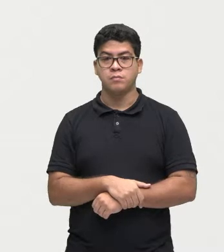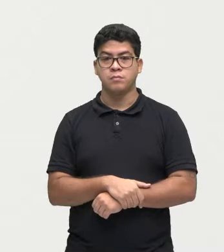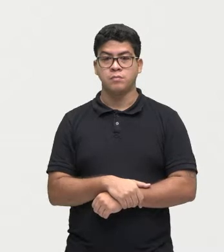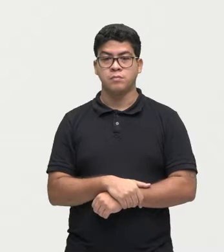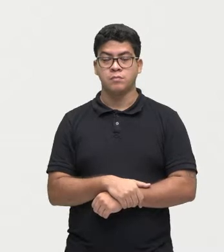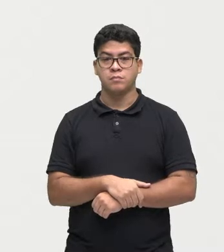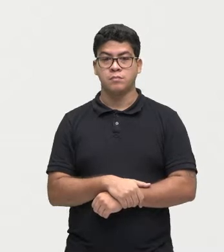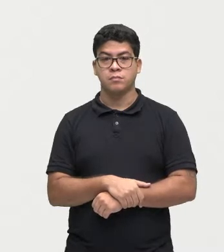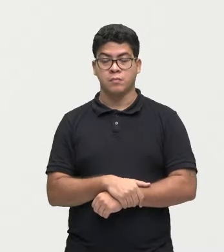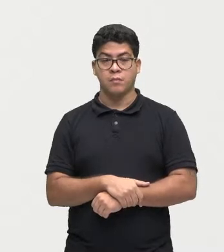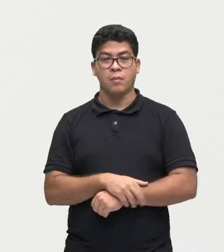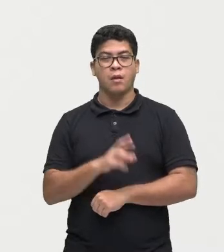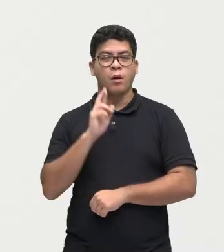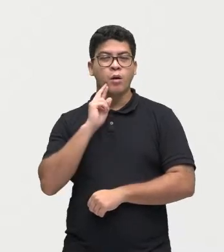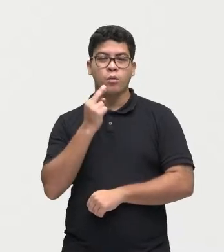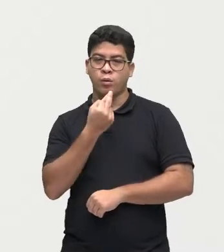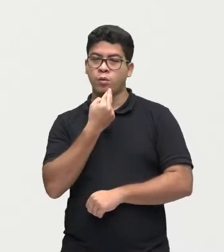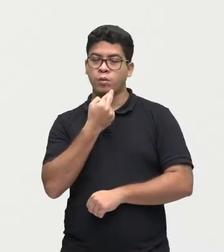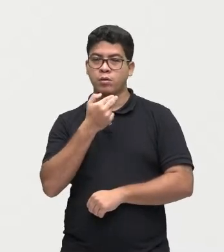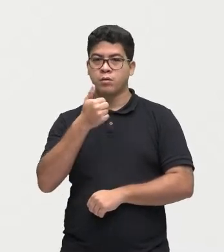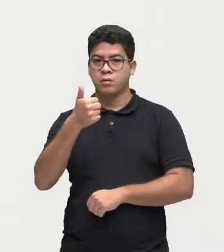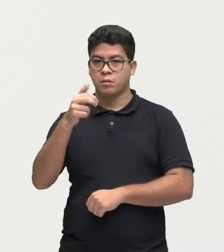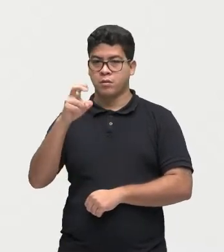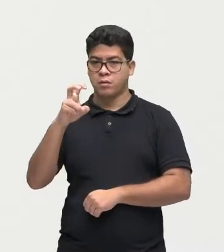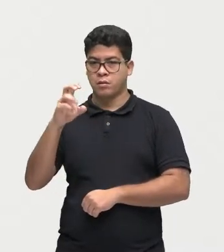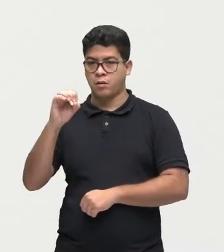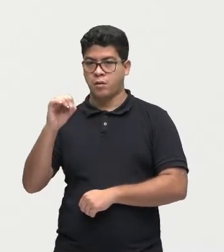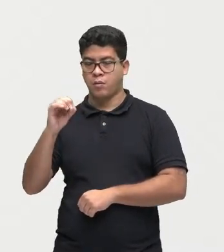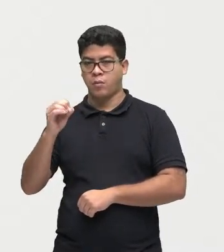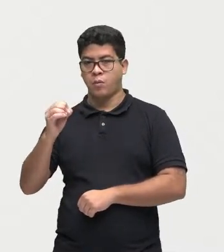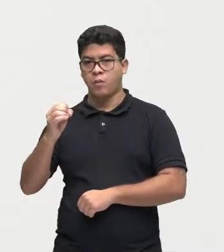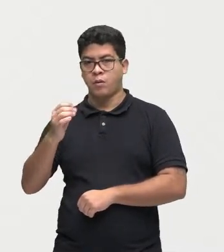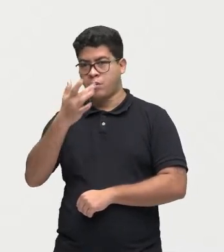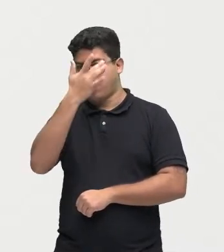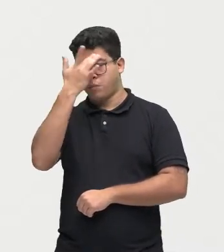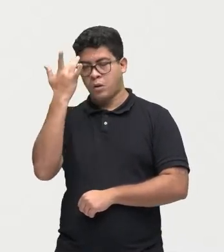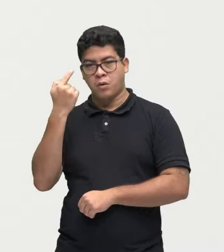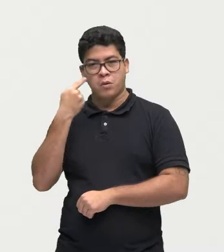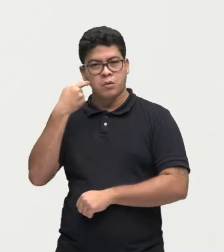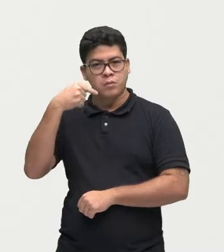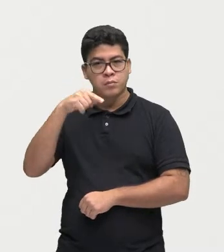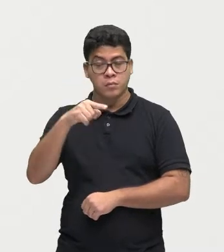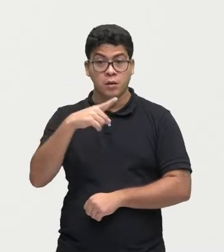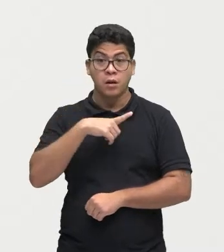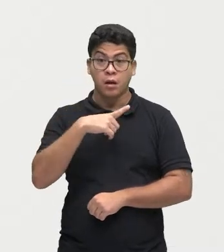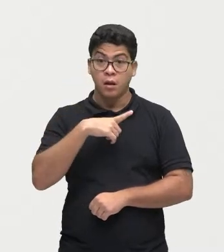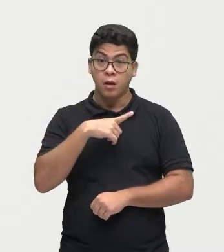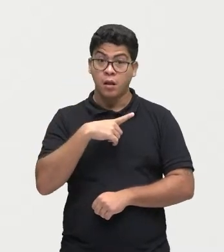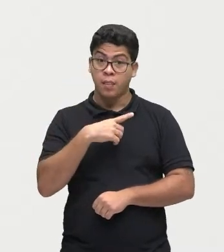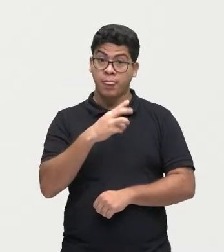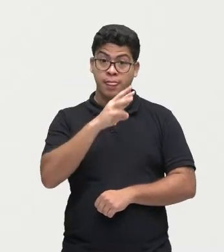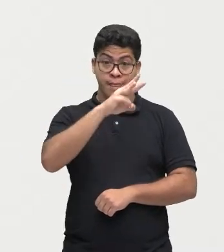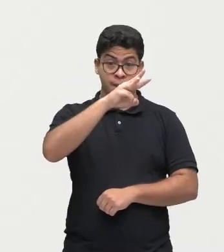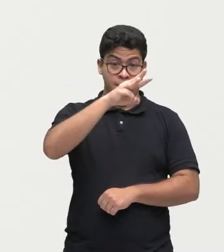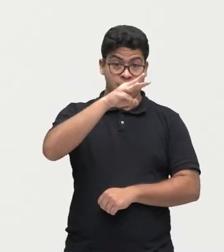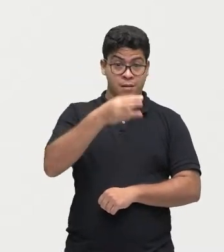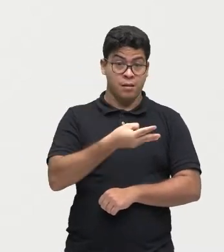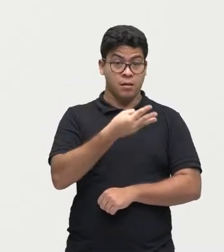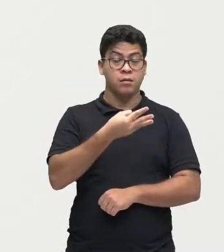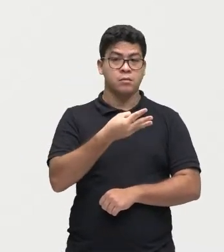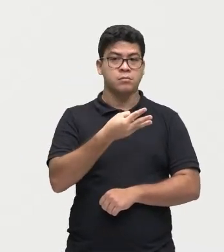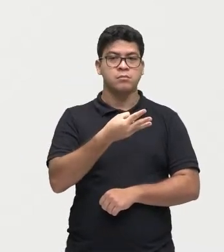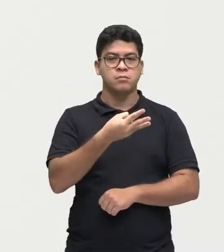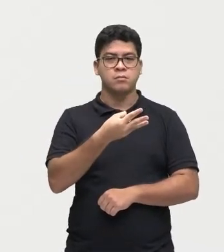Temos assim, em um restaurante, 150 clientes consomem 3.000 esfirras em 5 dias.